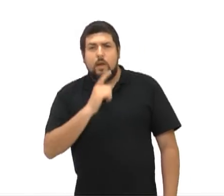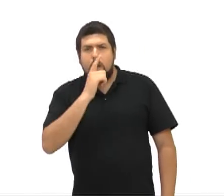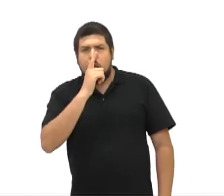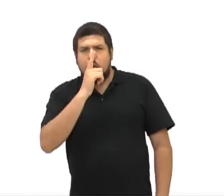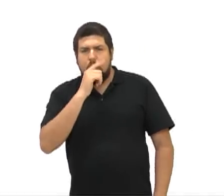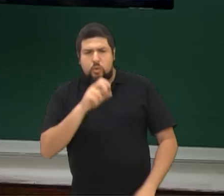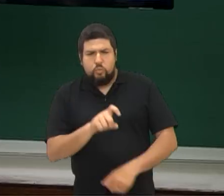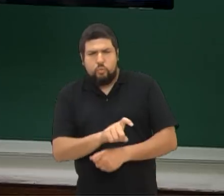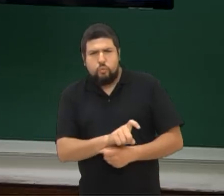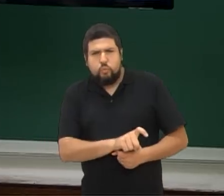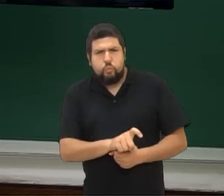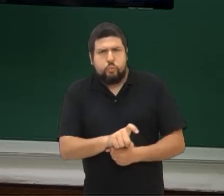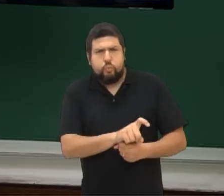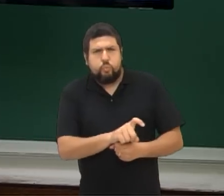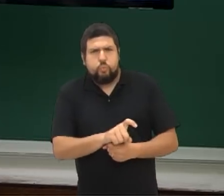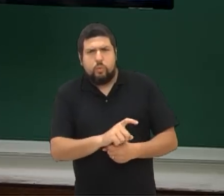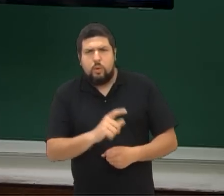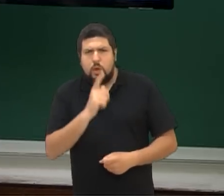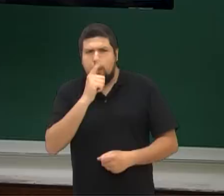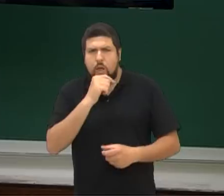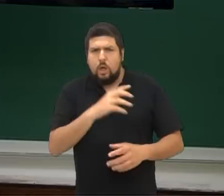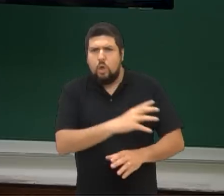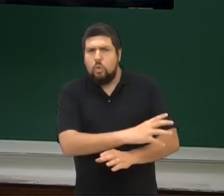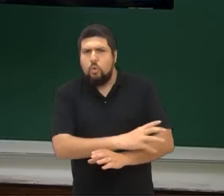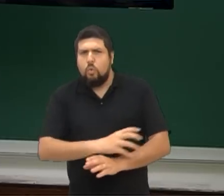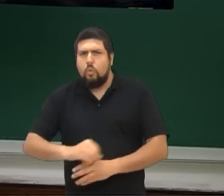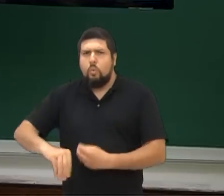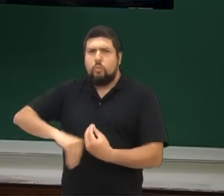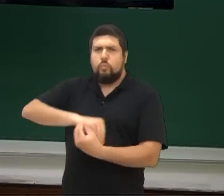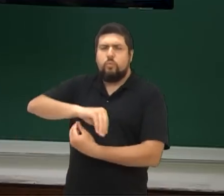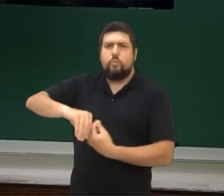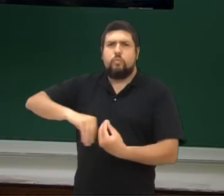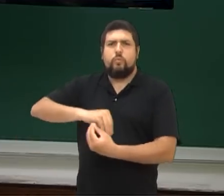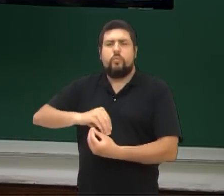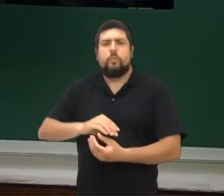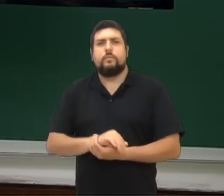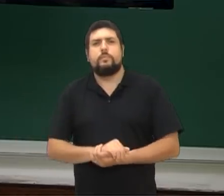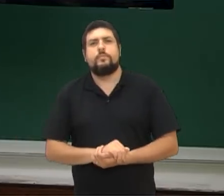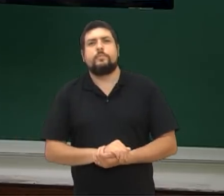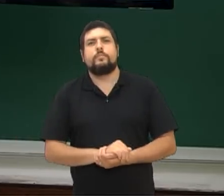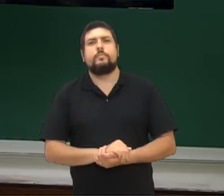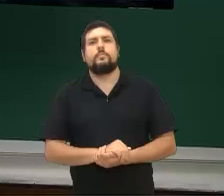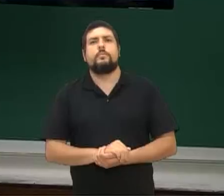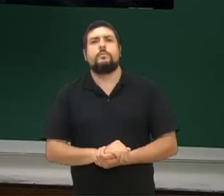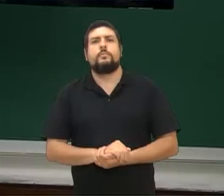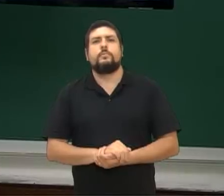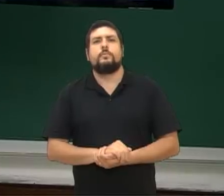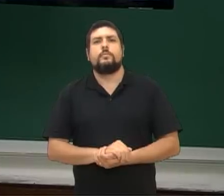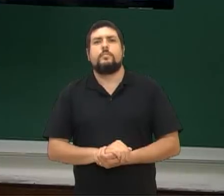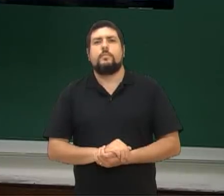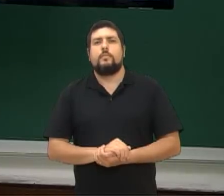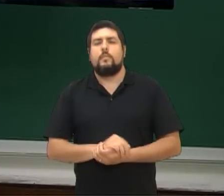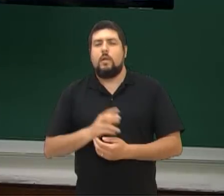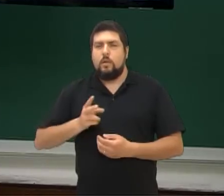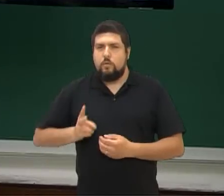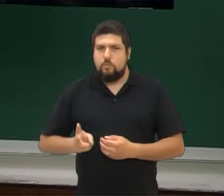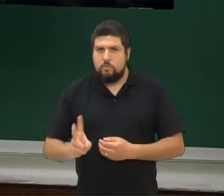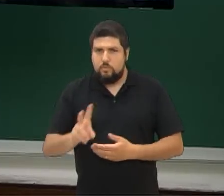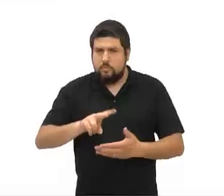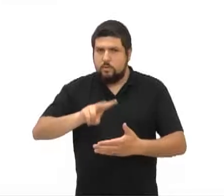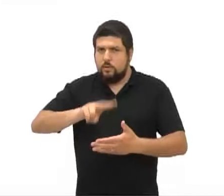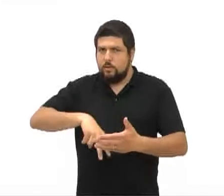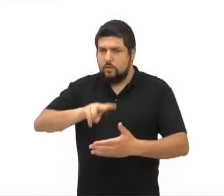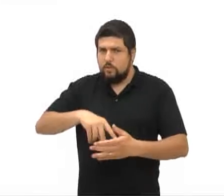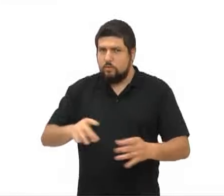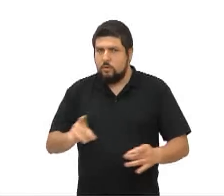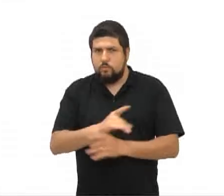por agrotóxicos. Esse é o tema do artigo de opinião que a Fernanda escreveu. Vamos continuar a leitura? Que ainda não